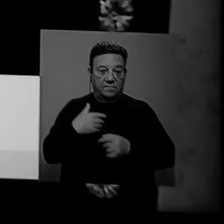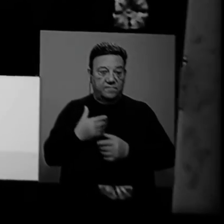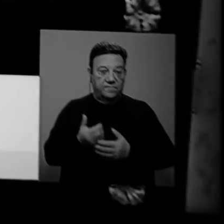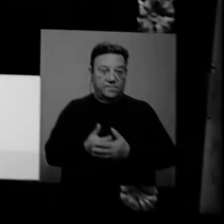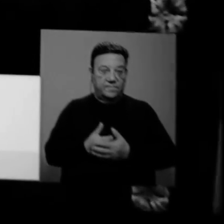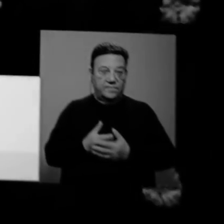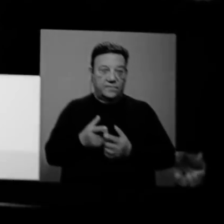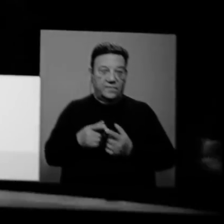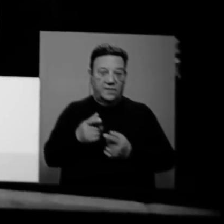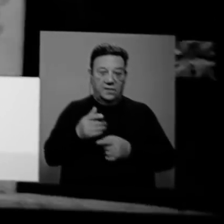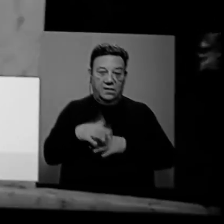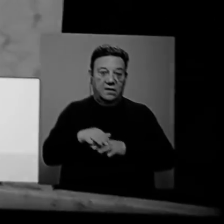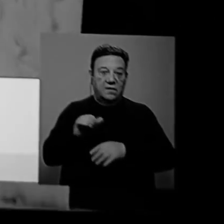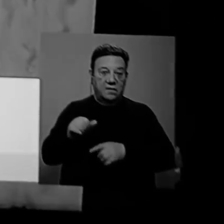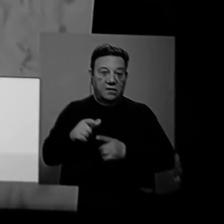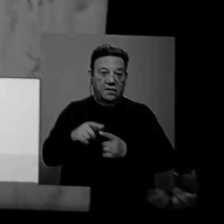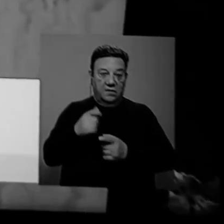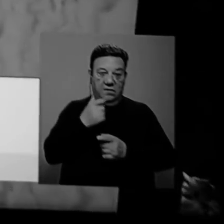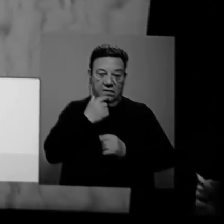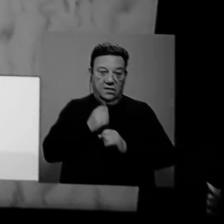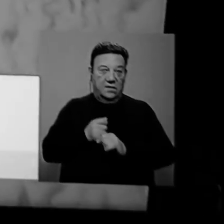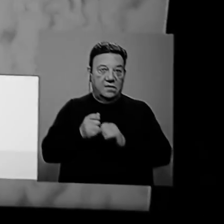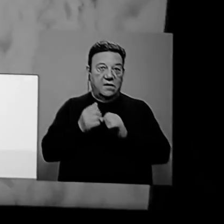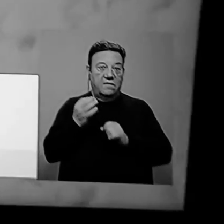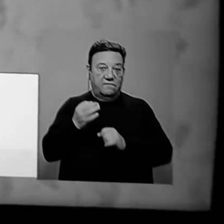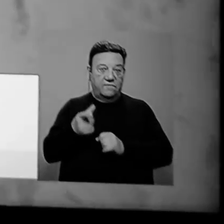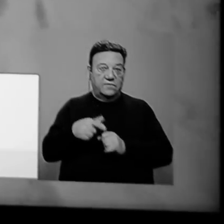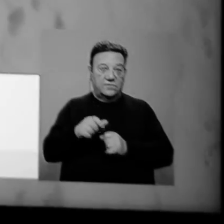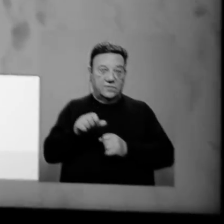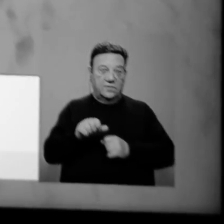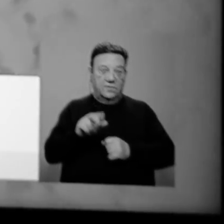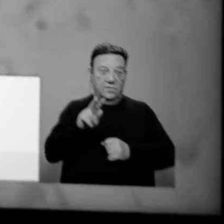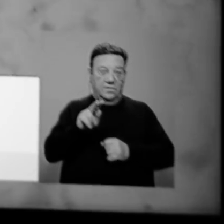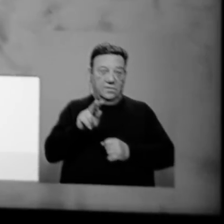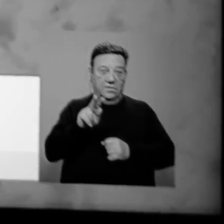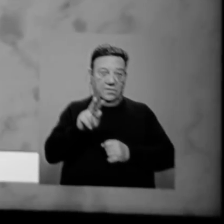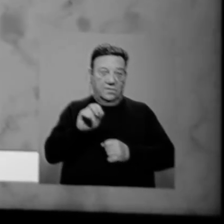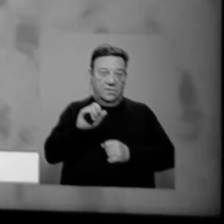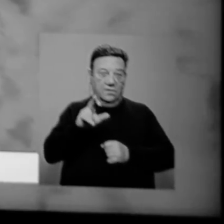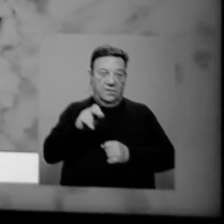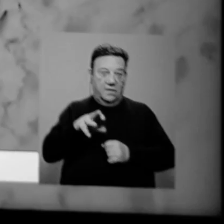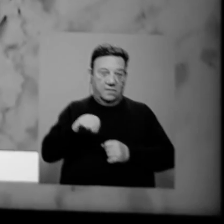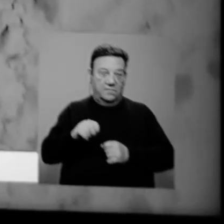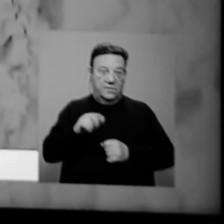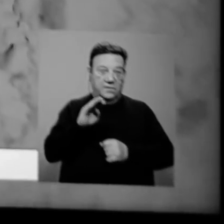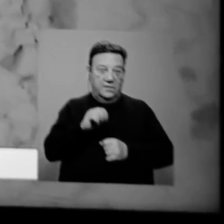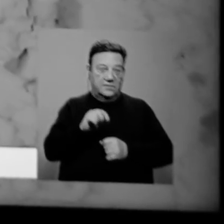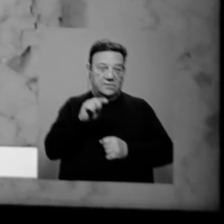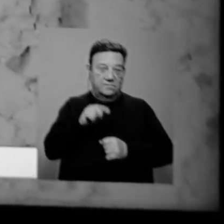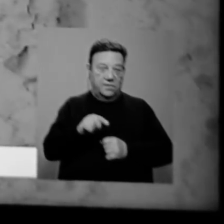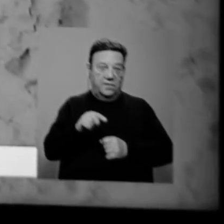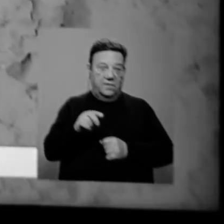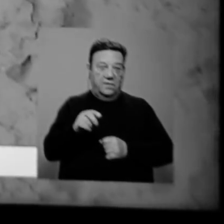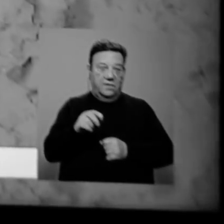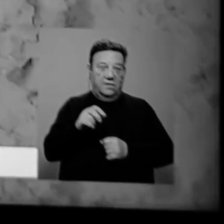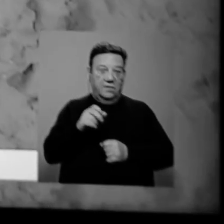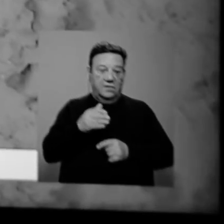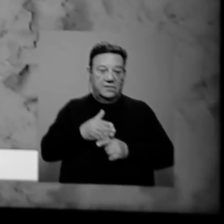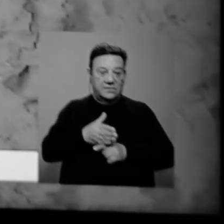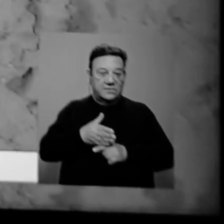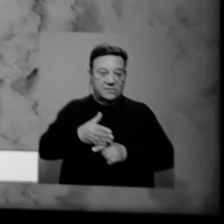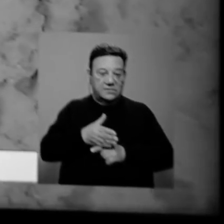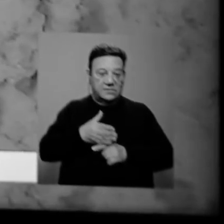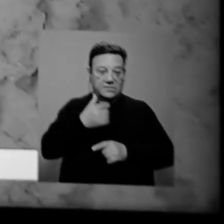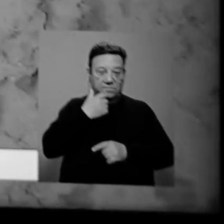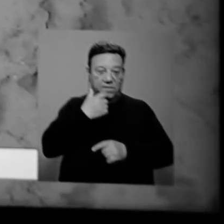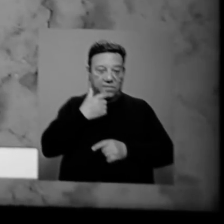a autoria da cantaria que fez Guilherme S.P. Serração de Pedra Victor Louros. A